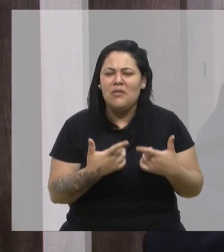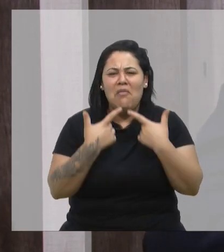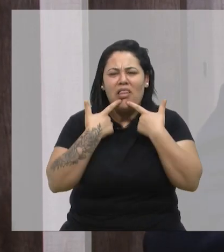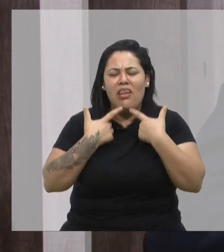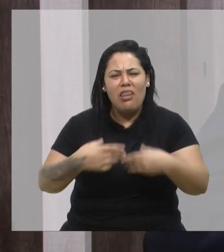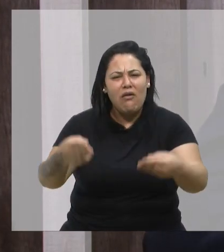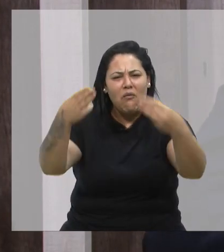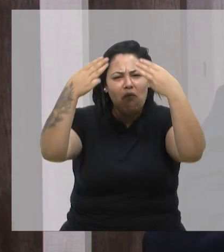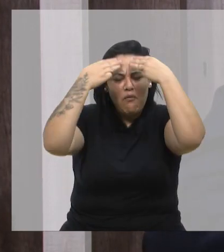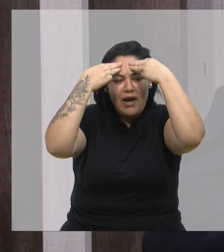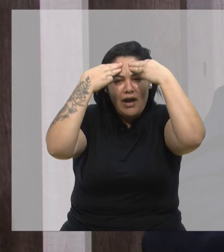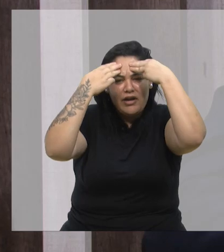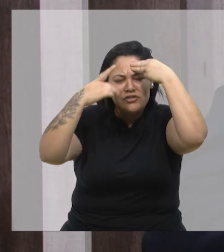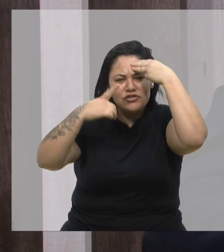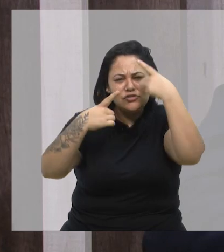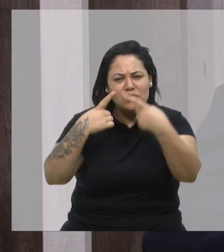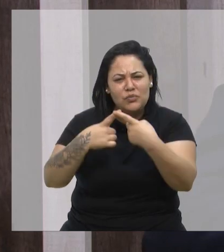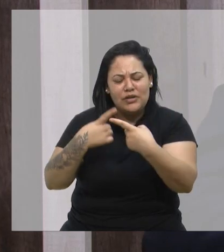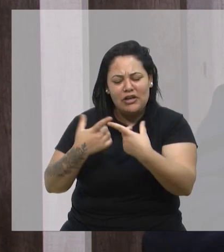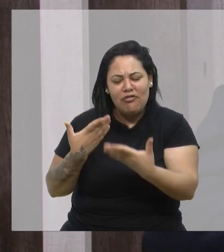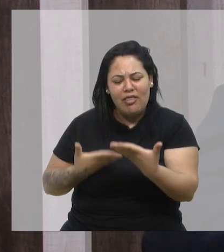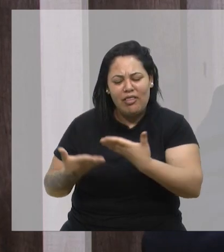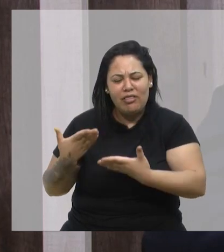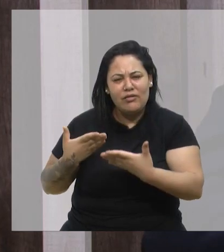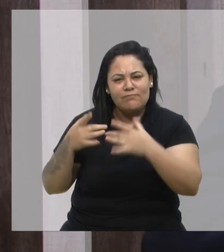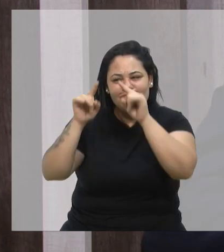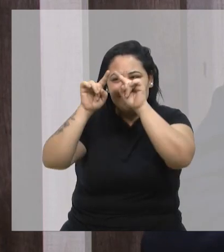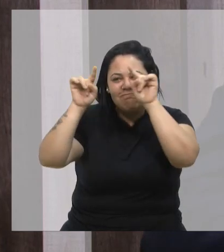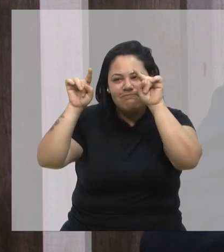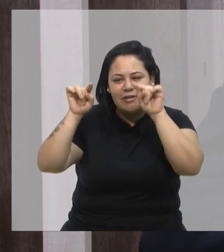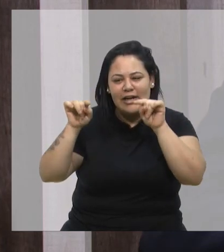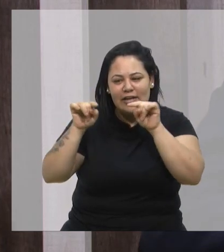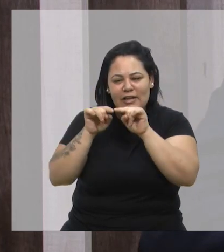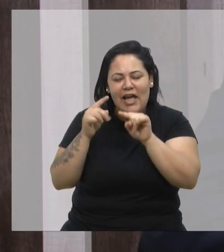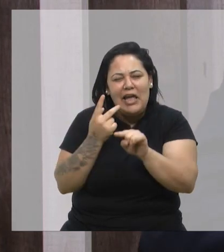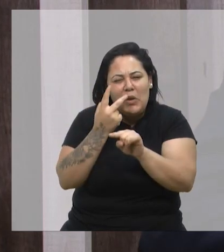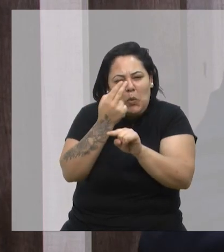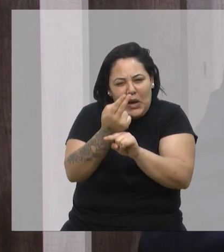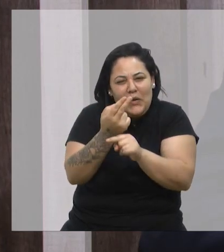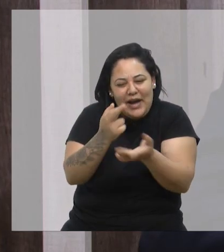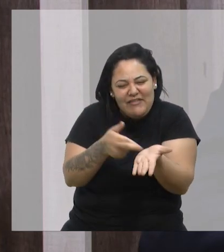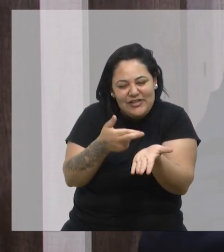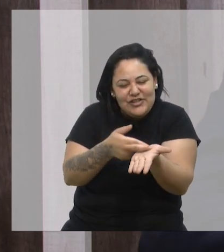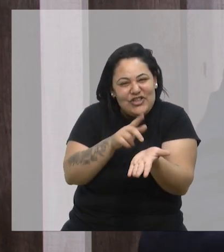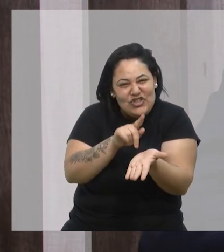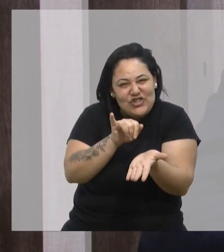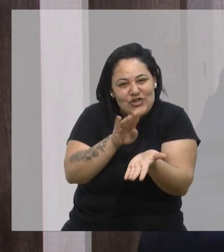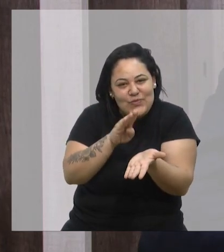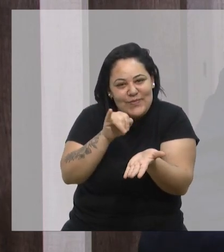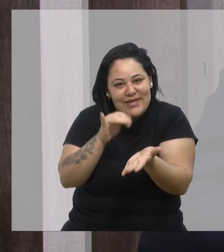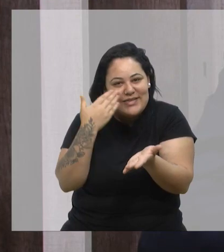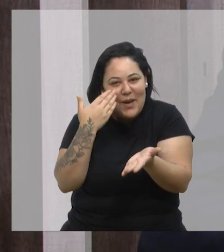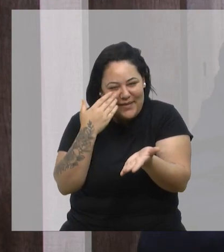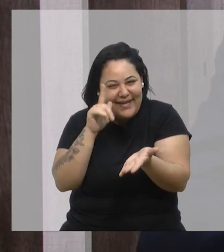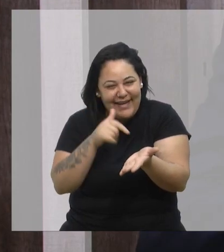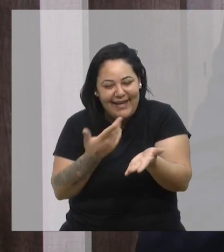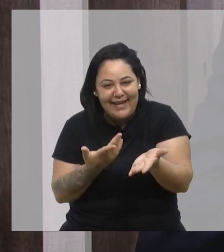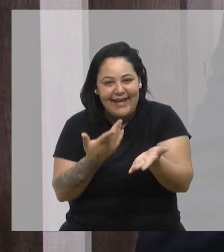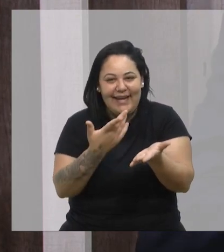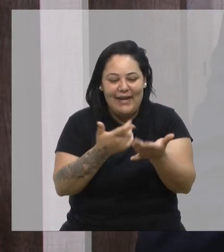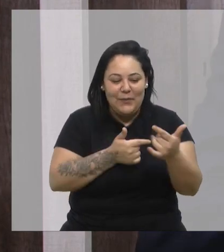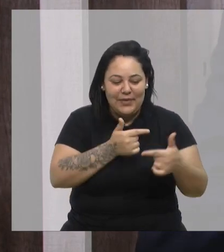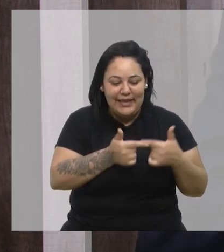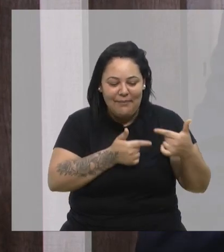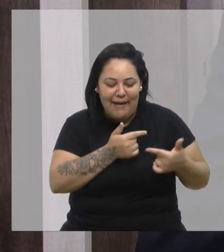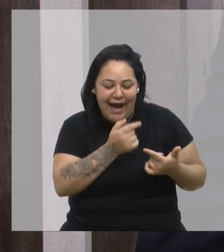nesse sentido de explicar uma linguagem que nós estamos aqui tratando de quadrinhos como se fossem gibis. Há um trabalho